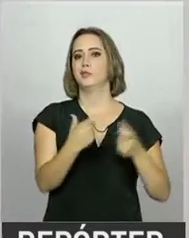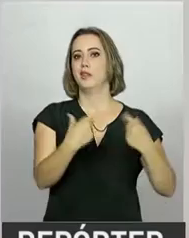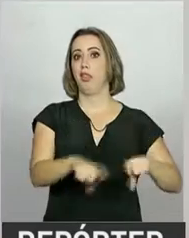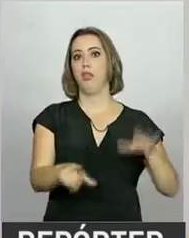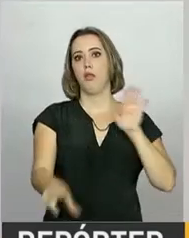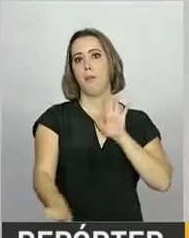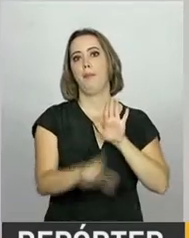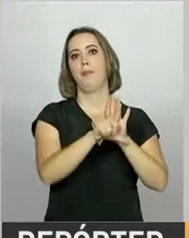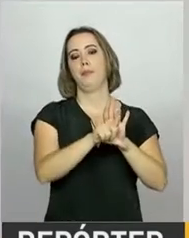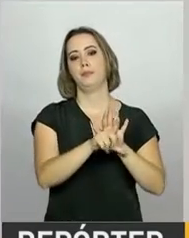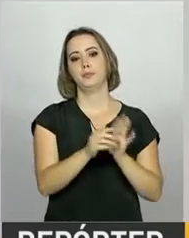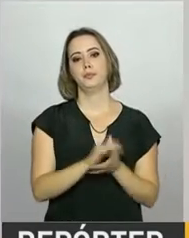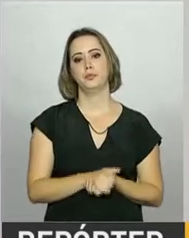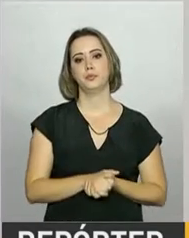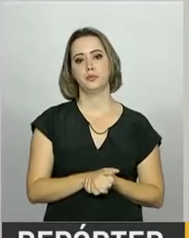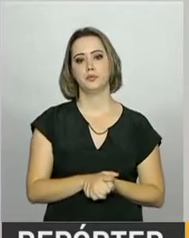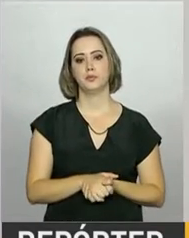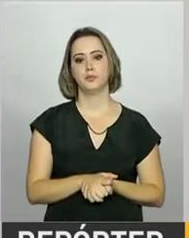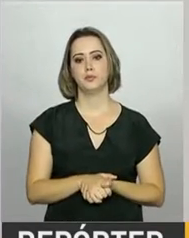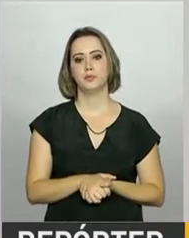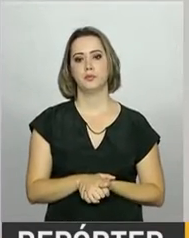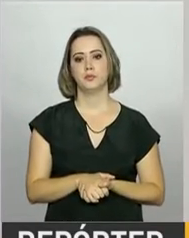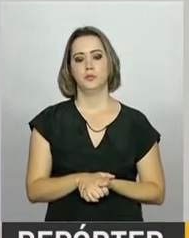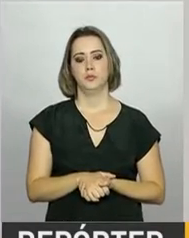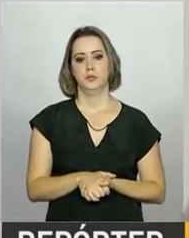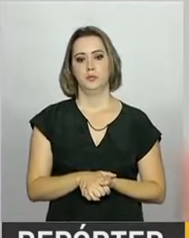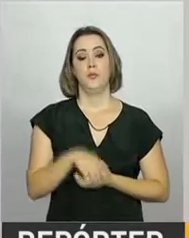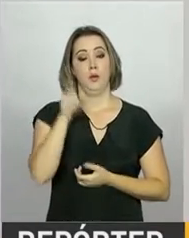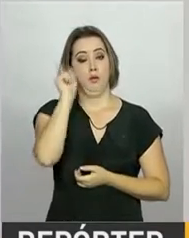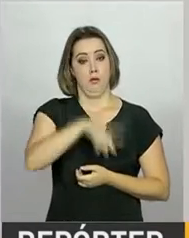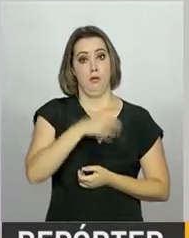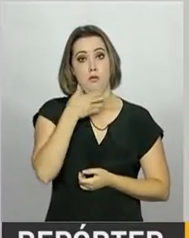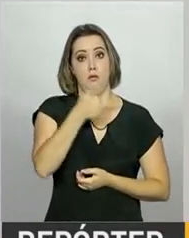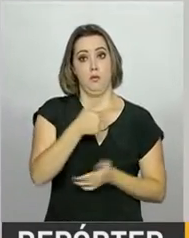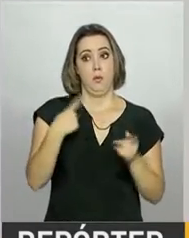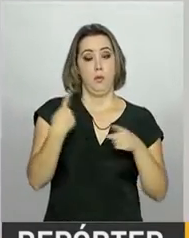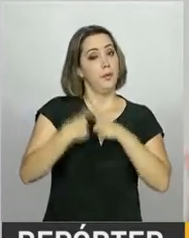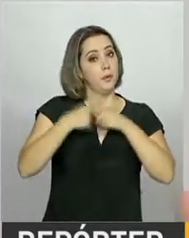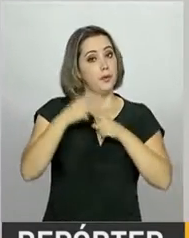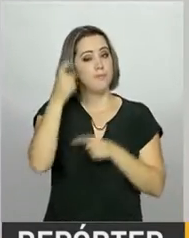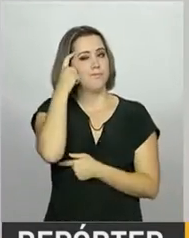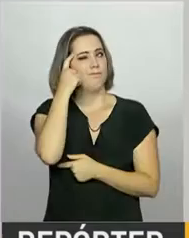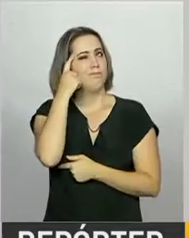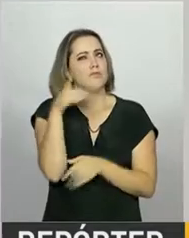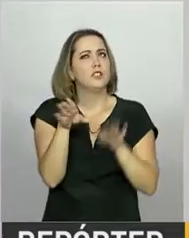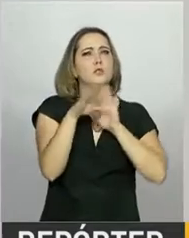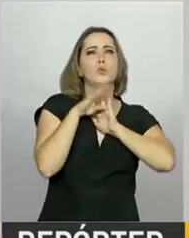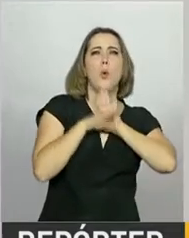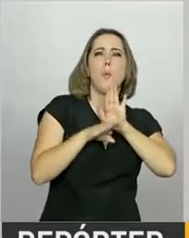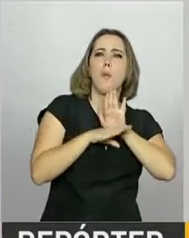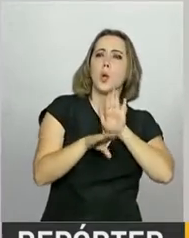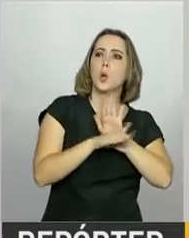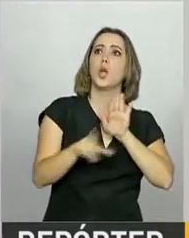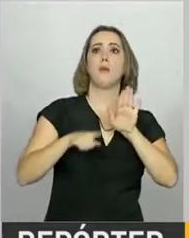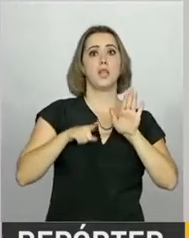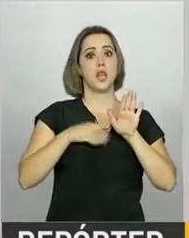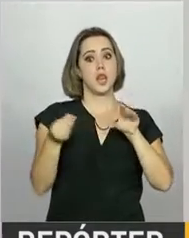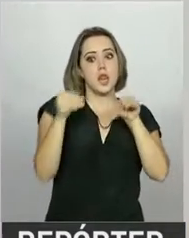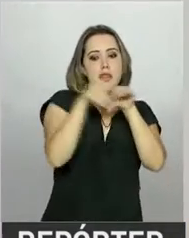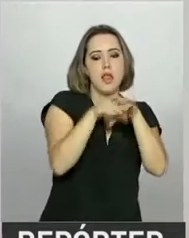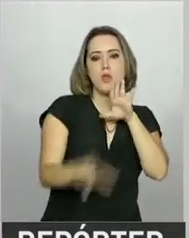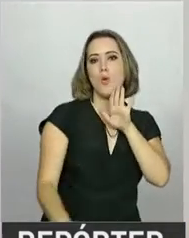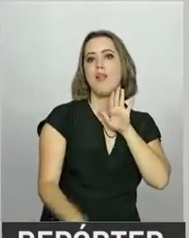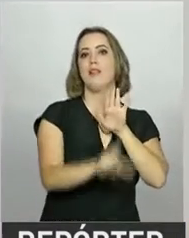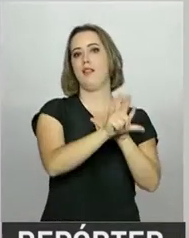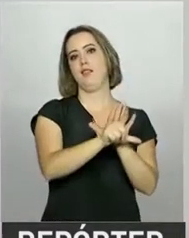porque quando você pensa que você está fazendo um programa e que tem respaldo então que ele está na lei